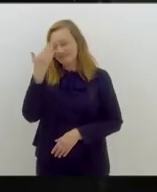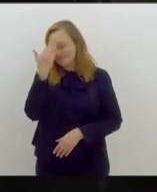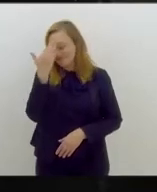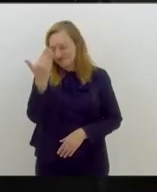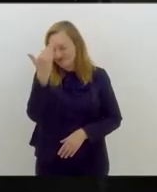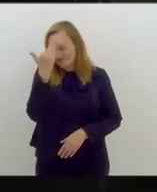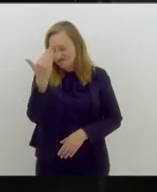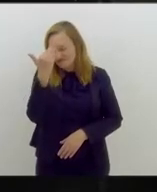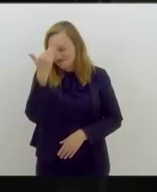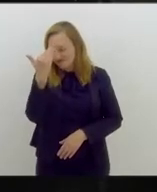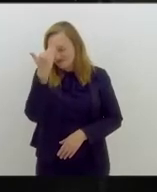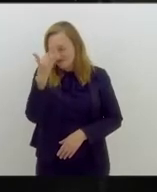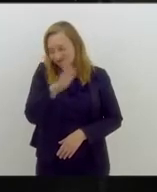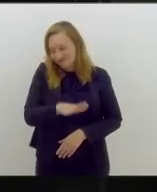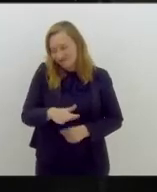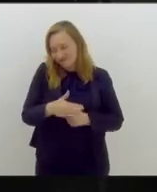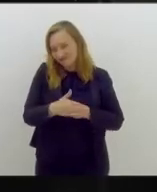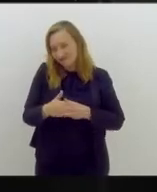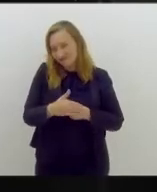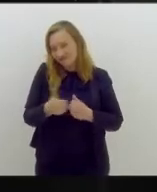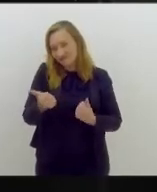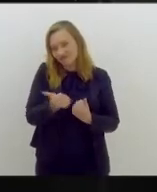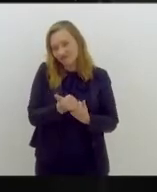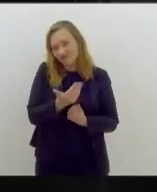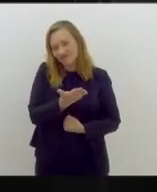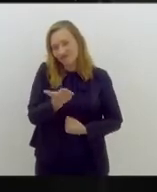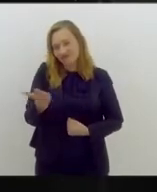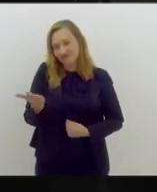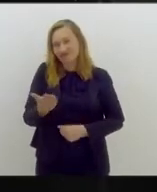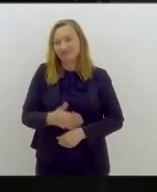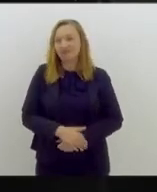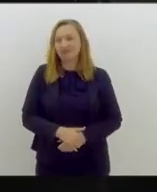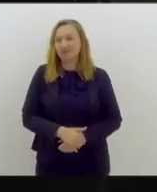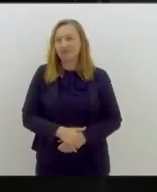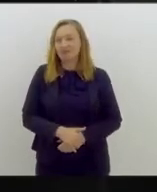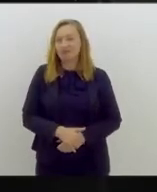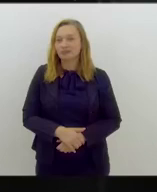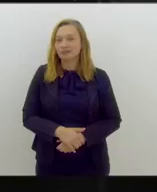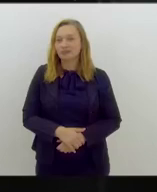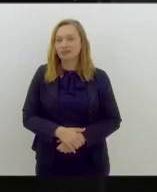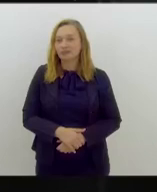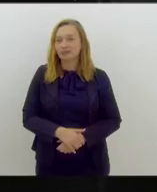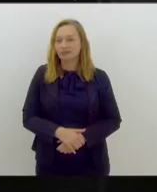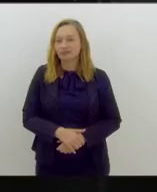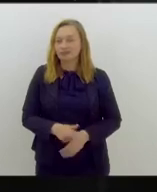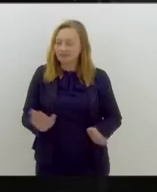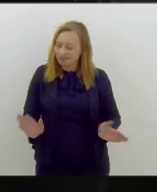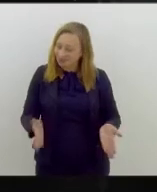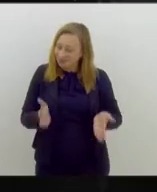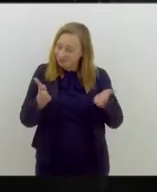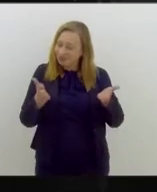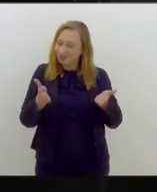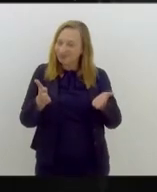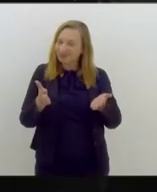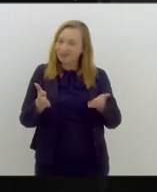muito obrigado pelo carinho e o apoio de vocês é me incentivando me estimulando cada abraço cada